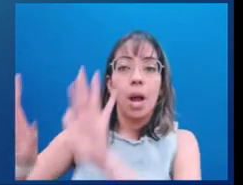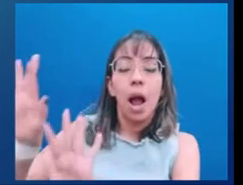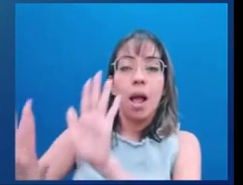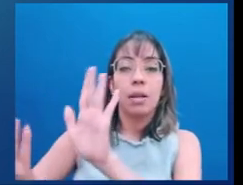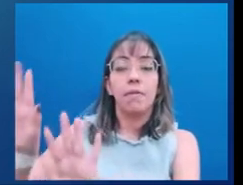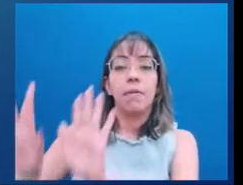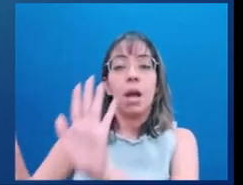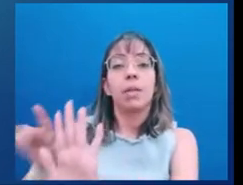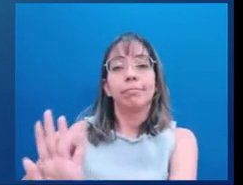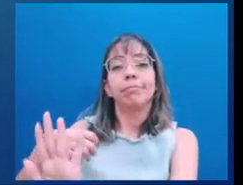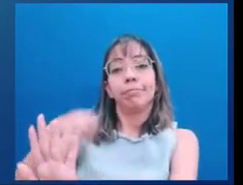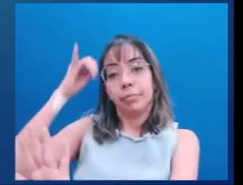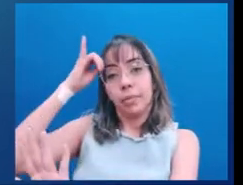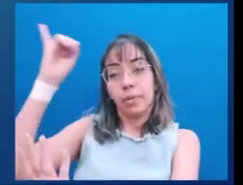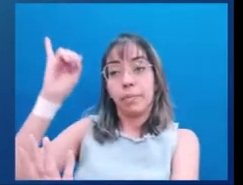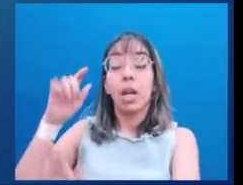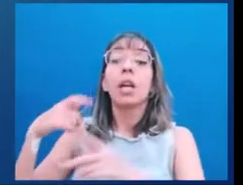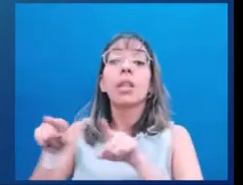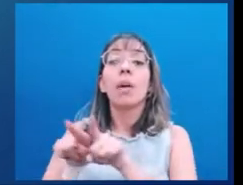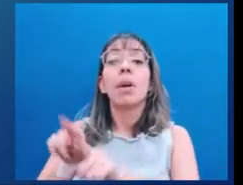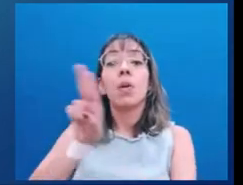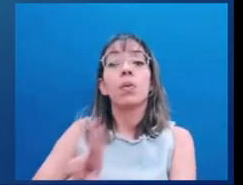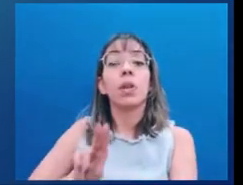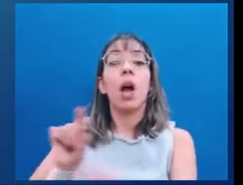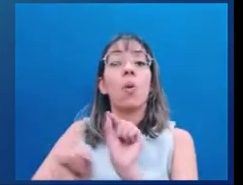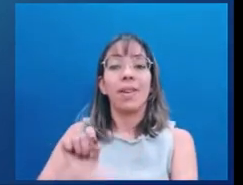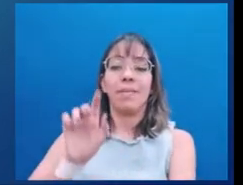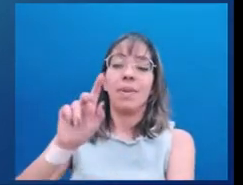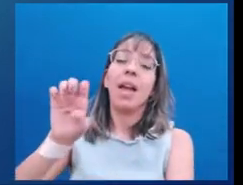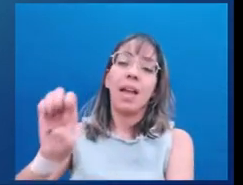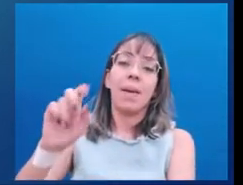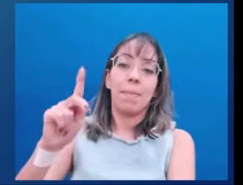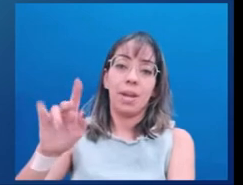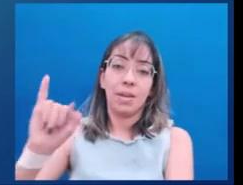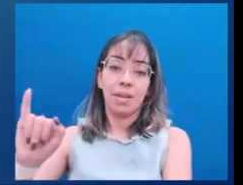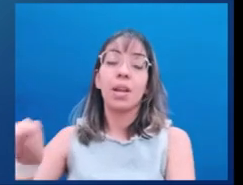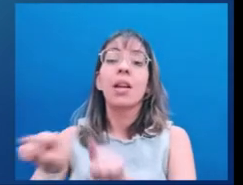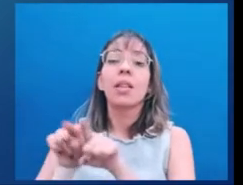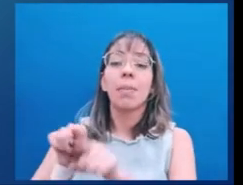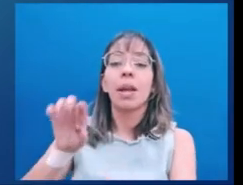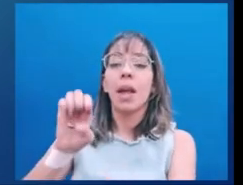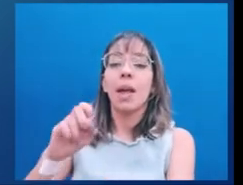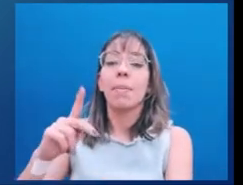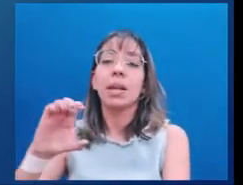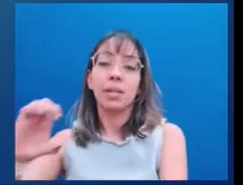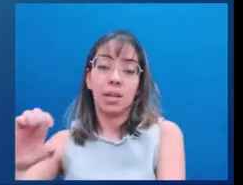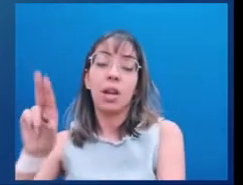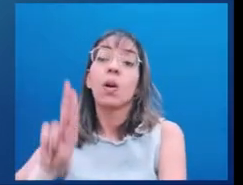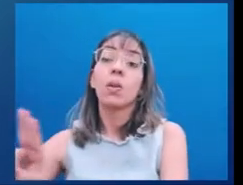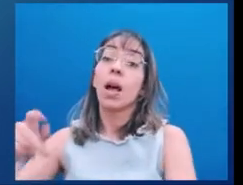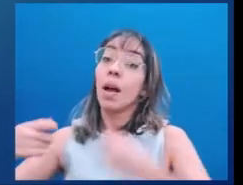obviamente, né, gente, a manipulação de uma substância dessa natureza exige todos os EPIs adequados e também o uso, né,